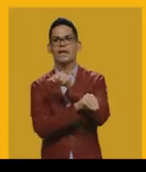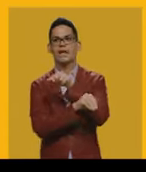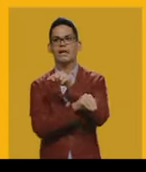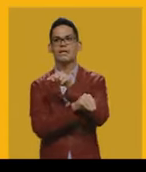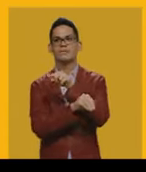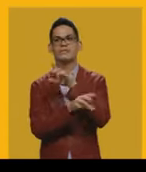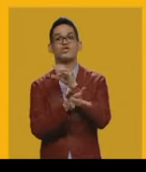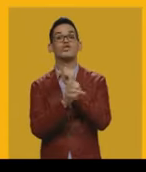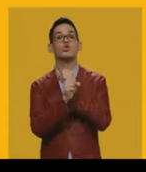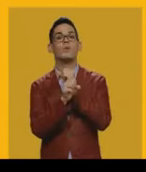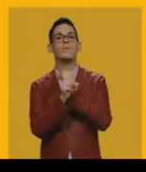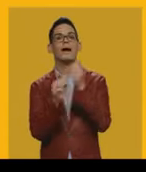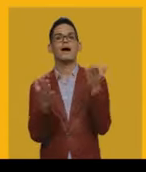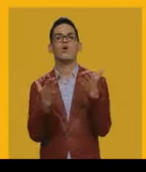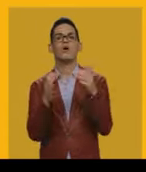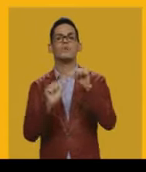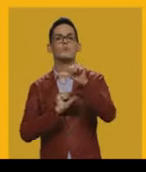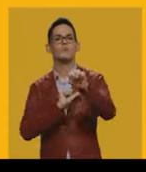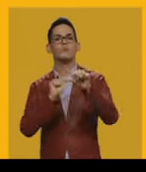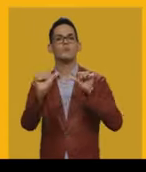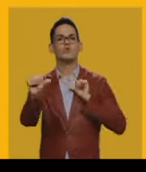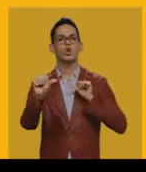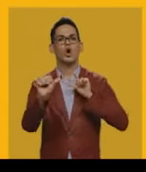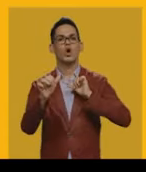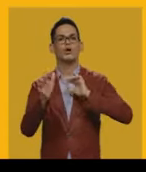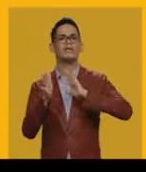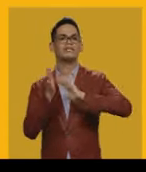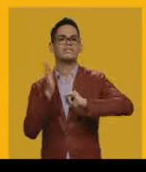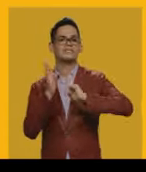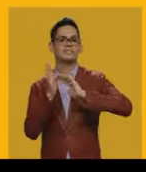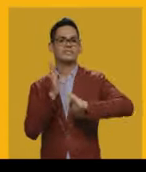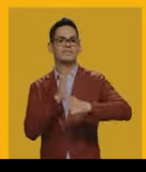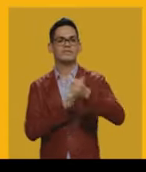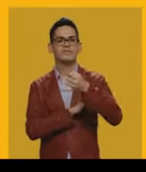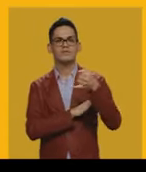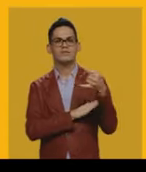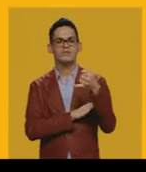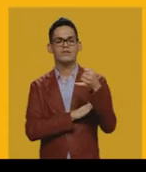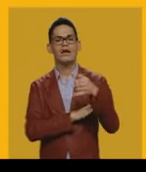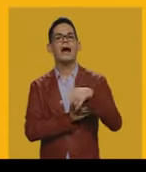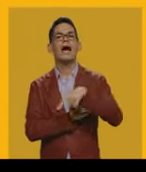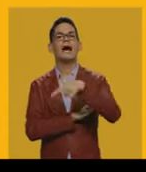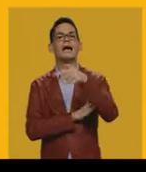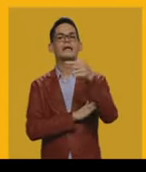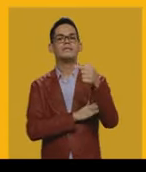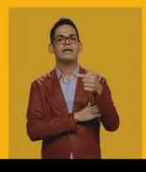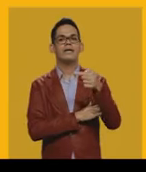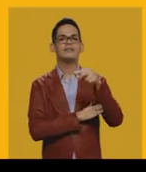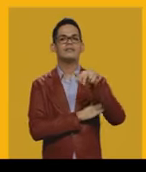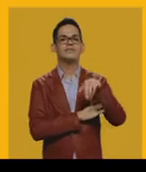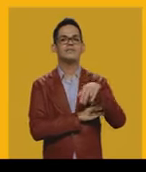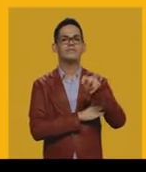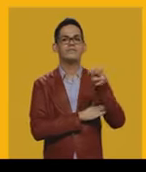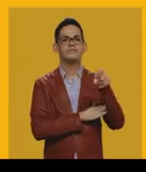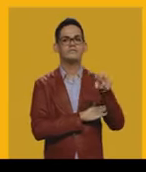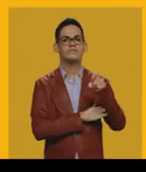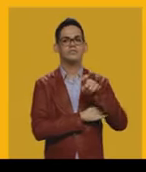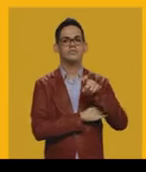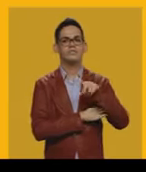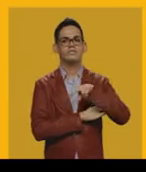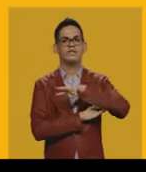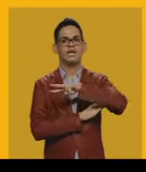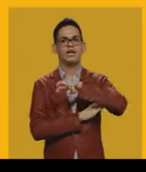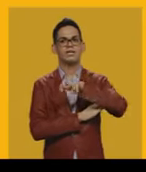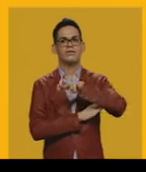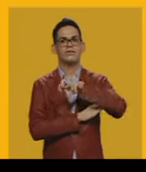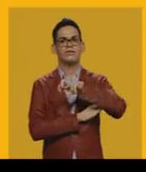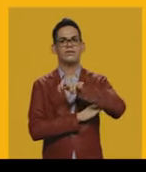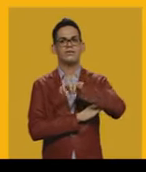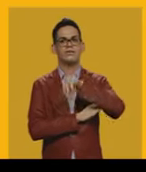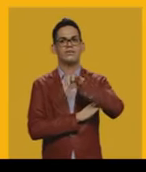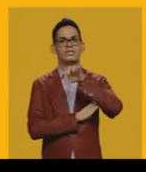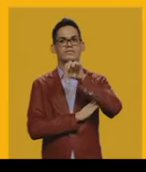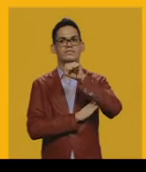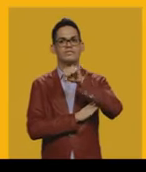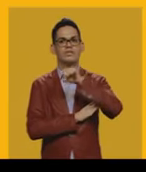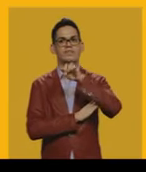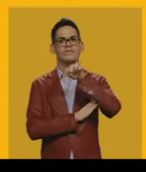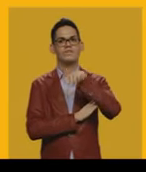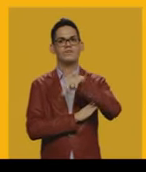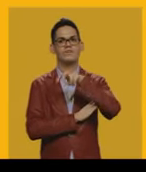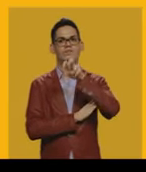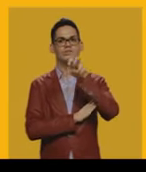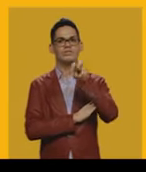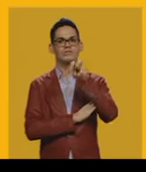inversa. Então, subtraindo. Então, 7,5x menos 7x vai dar 0,5x.